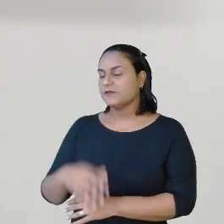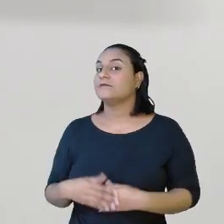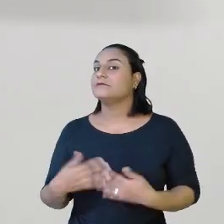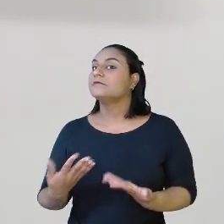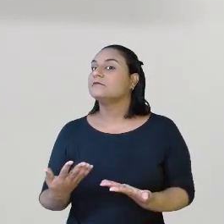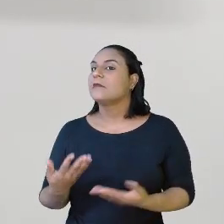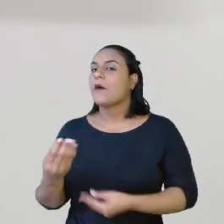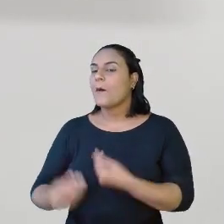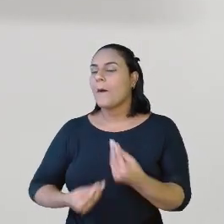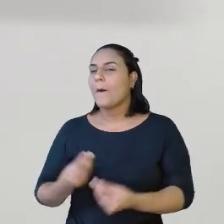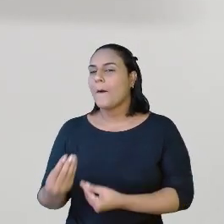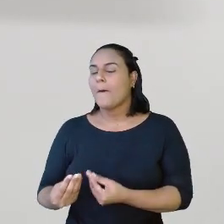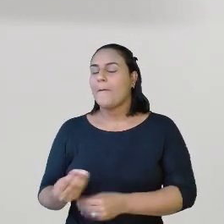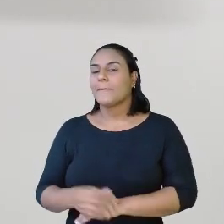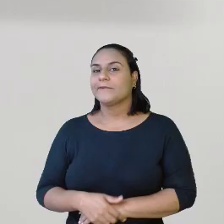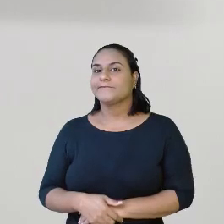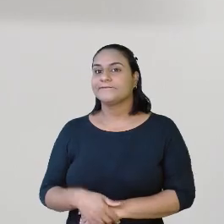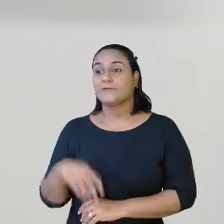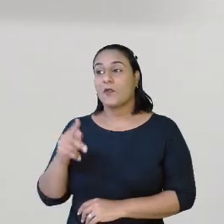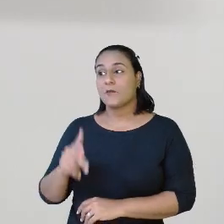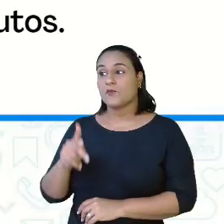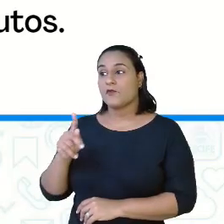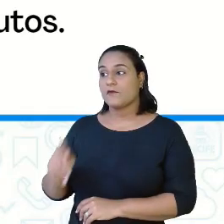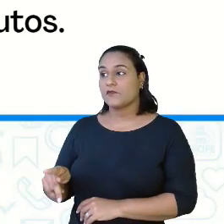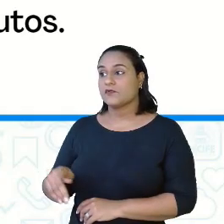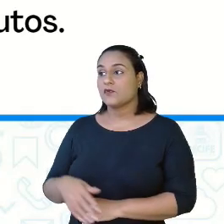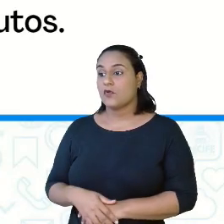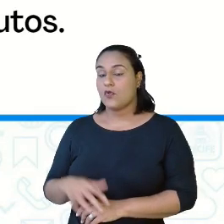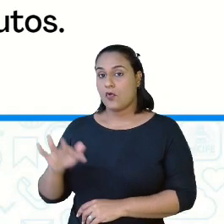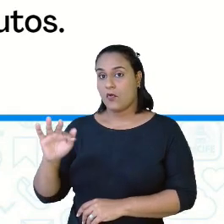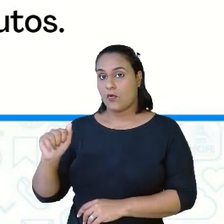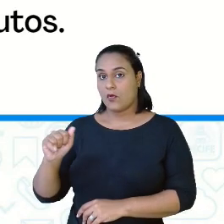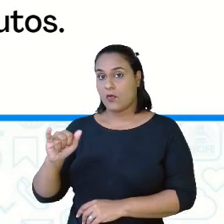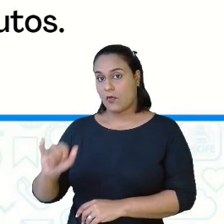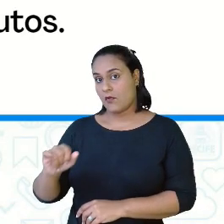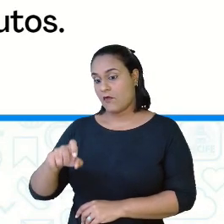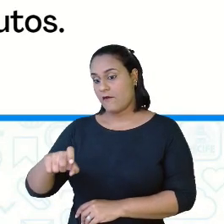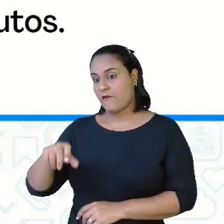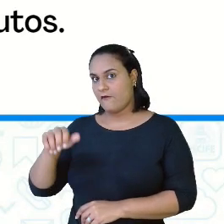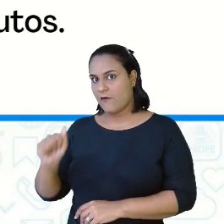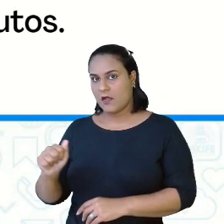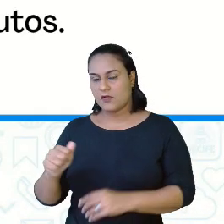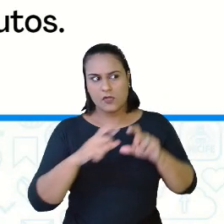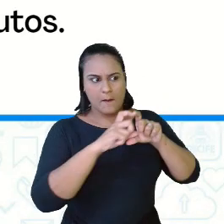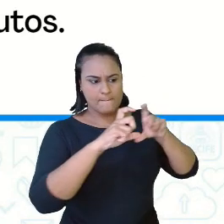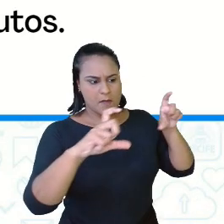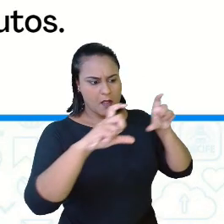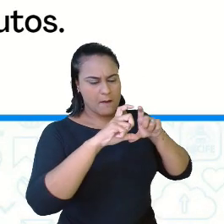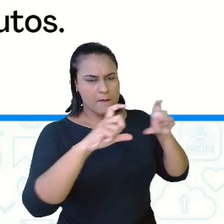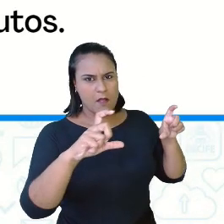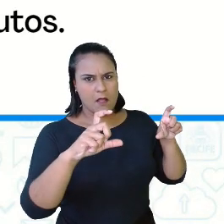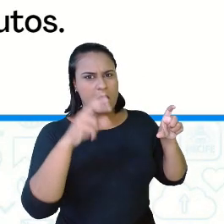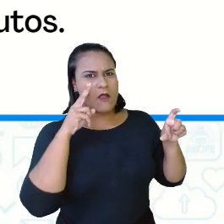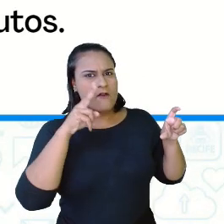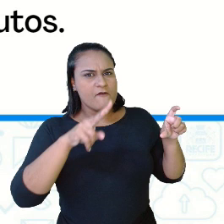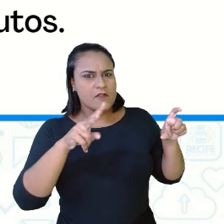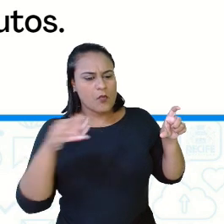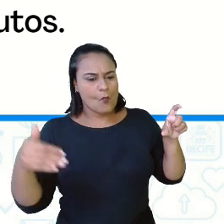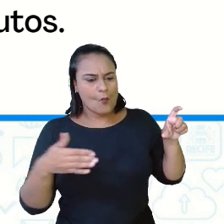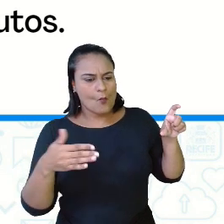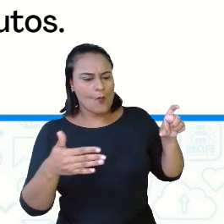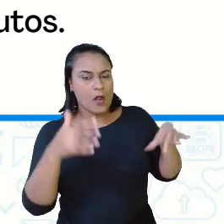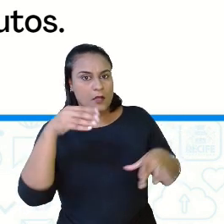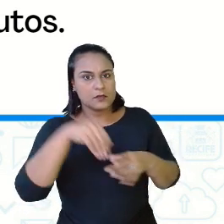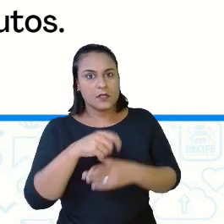o seguinte: a professora colocou uma faixa na parede da sala. Vi muitos peixes naquele